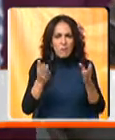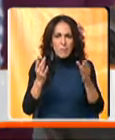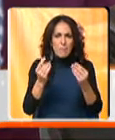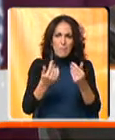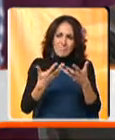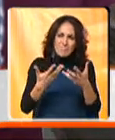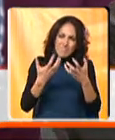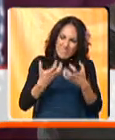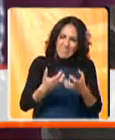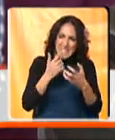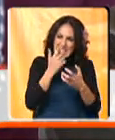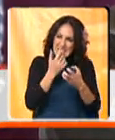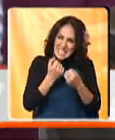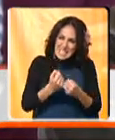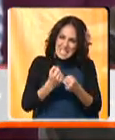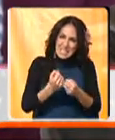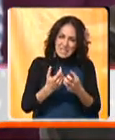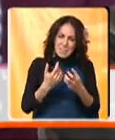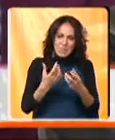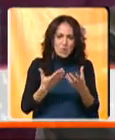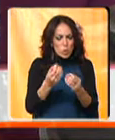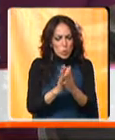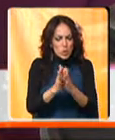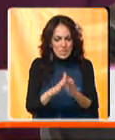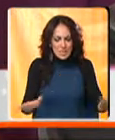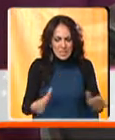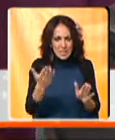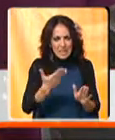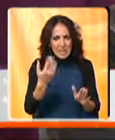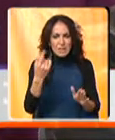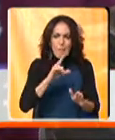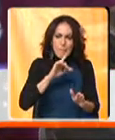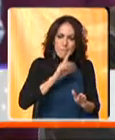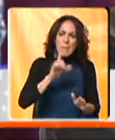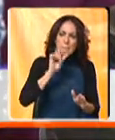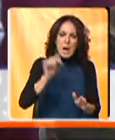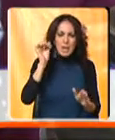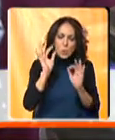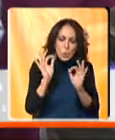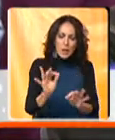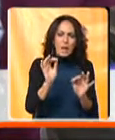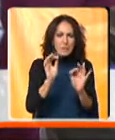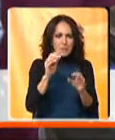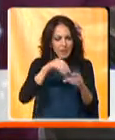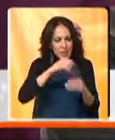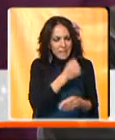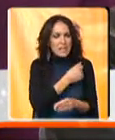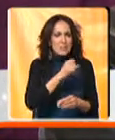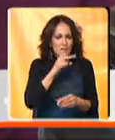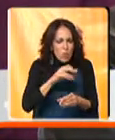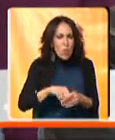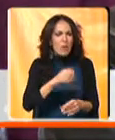algum peso que não deviam ter. Todos os miúdos deviam ter pais e mães, não é? A cuidar deles e a viver em casa deles. E